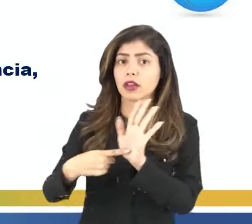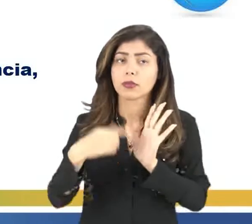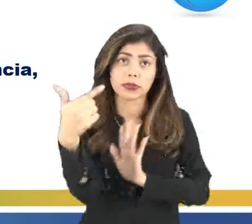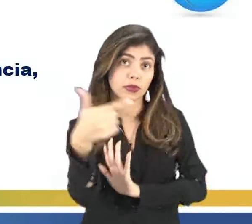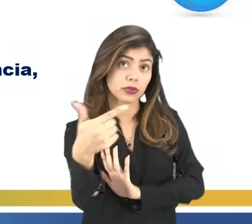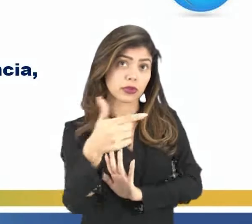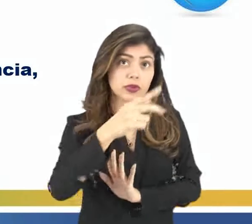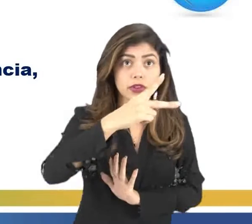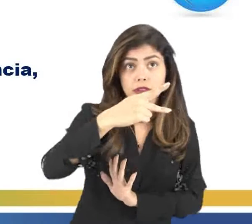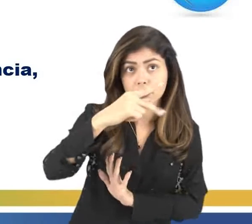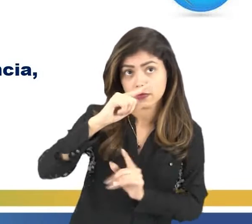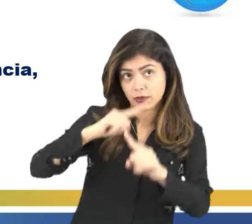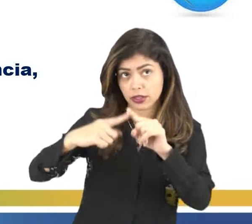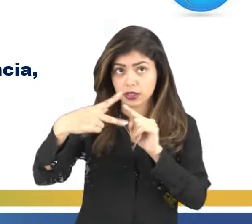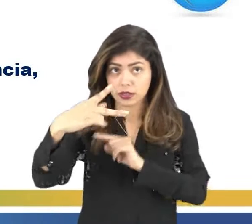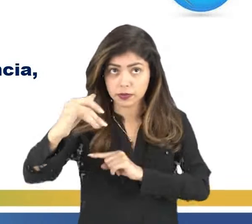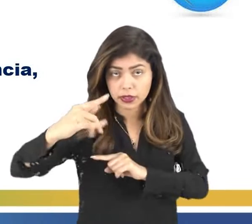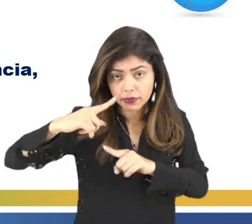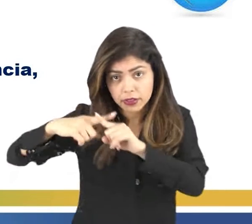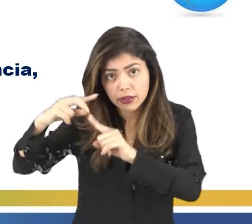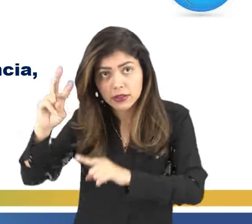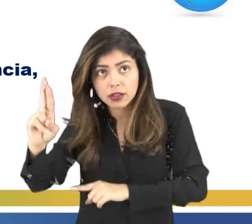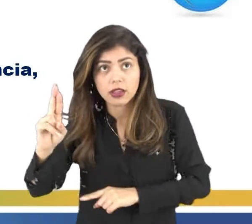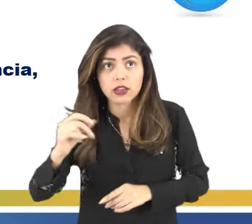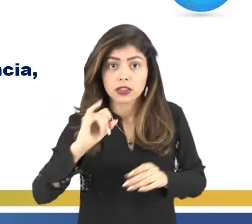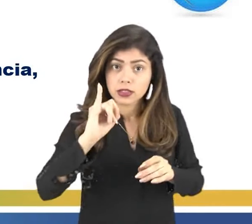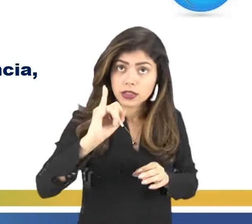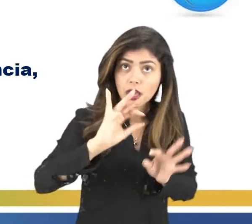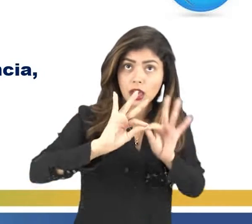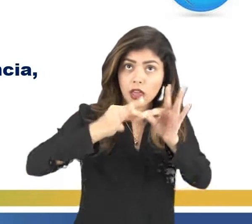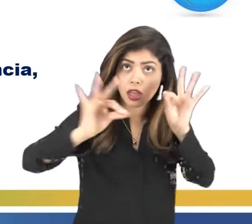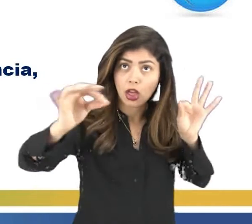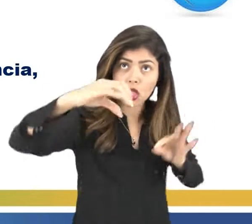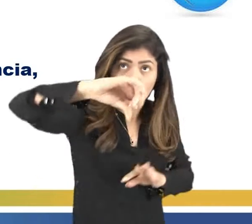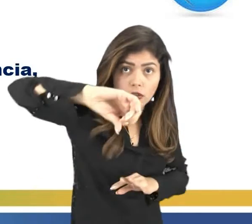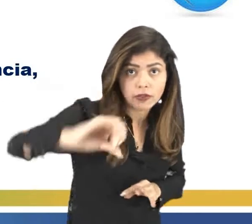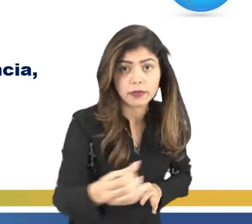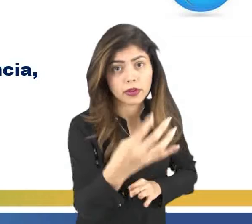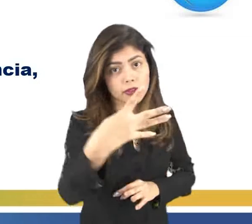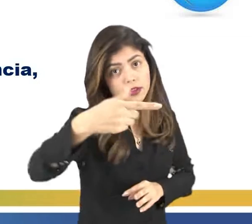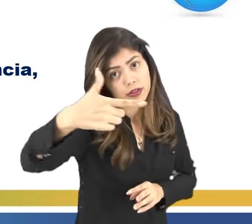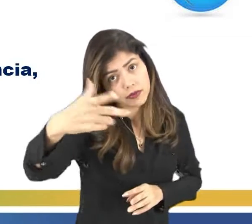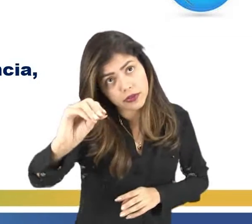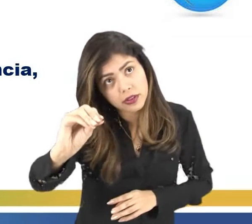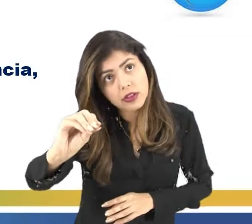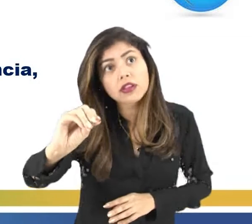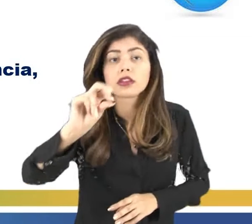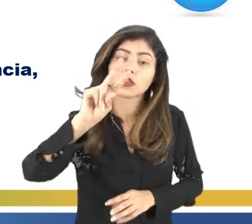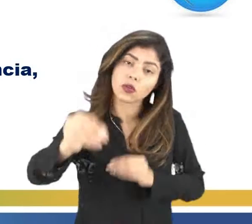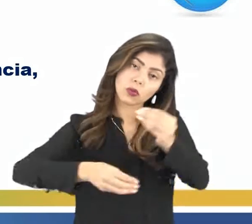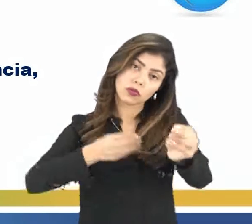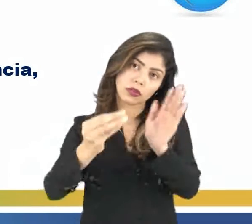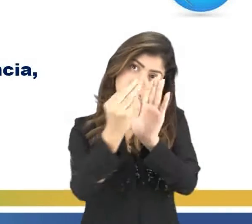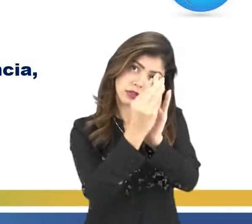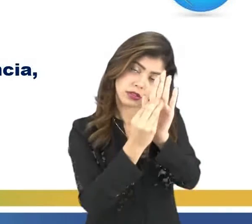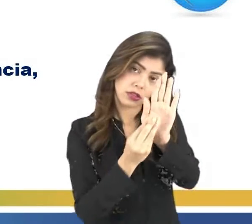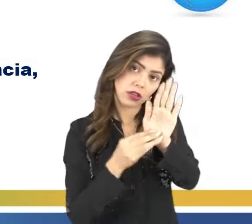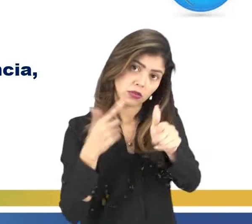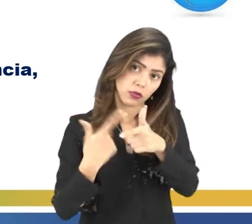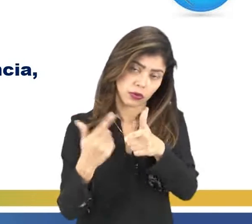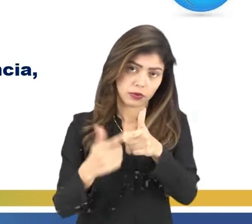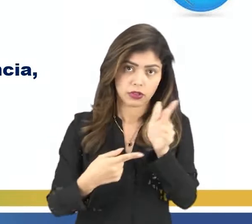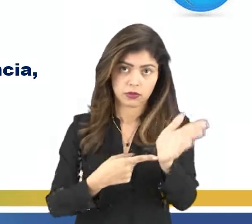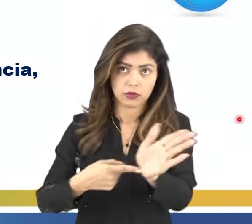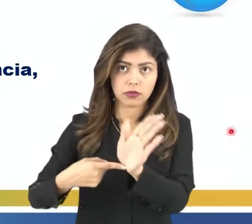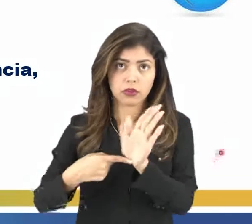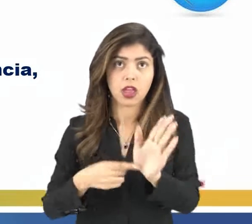2 vezes π vezes r. Se o comprimento é representado por 9.420, assim como foi dado no